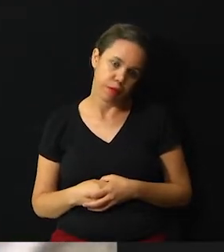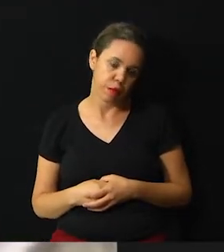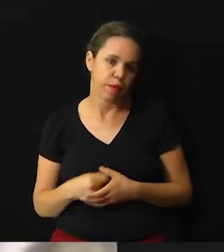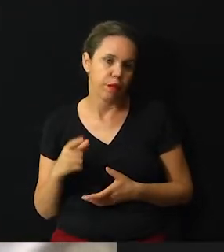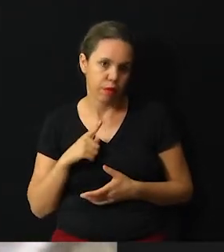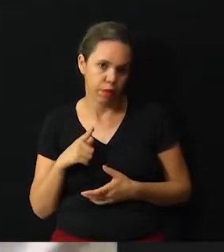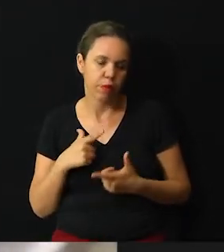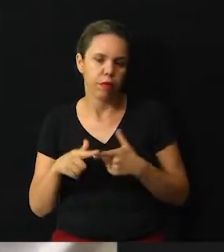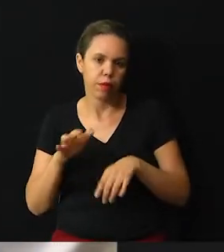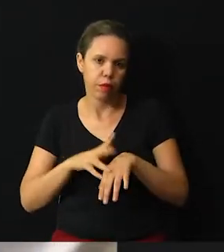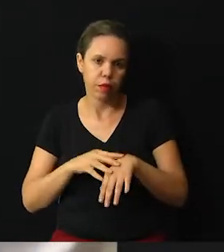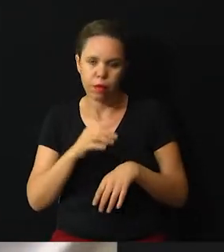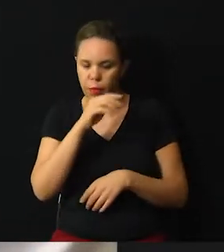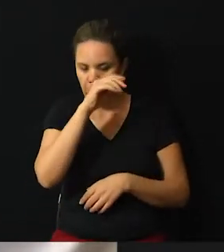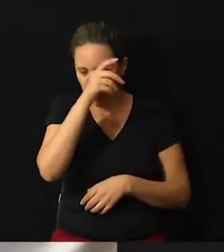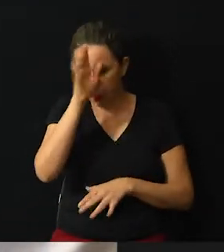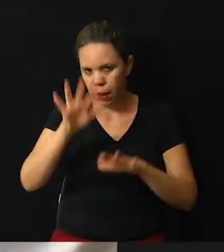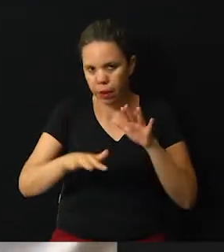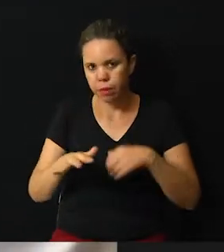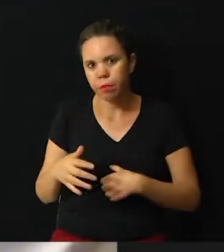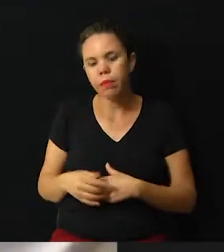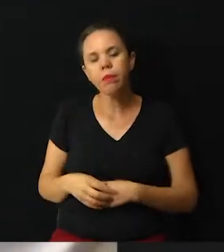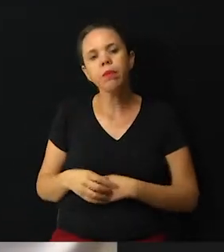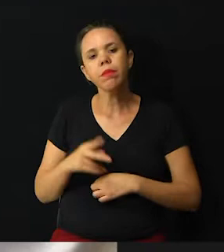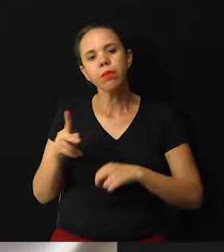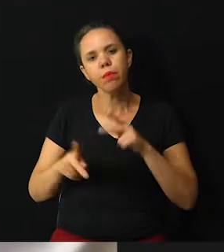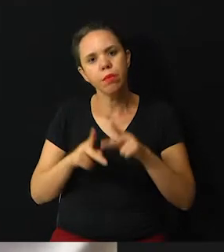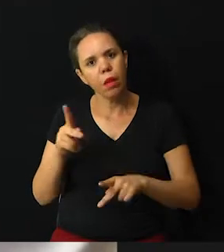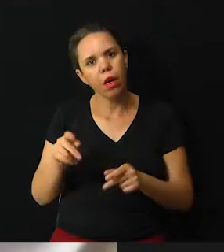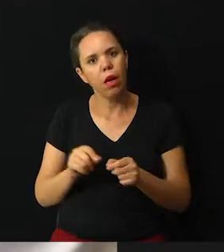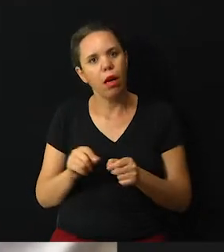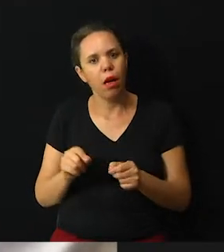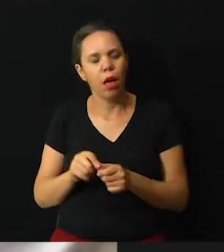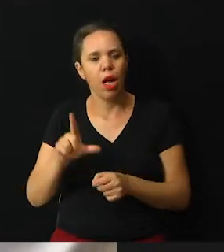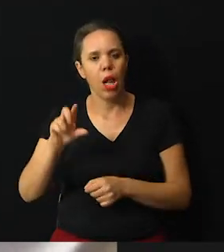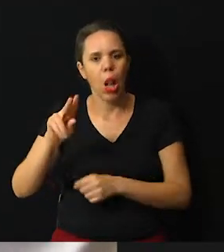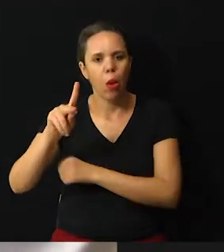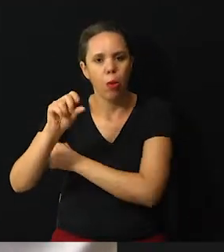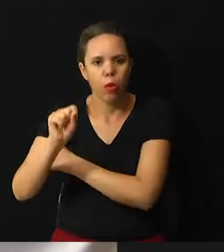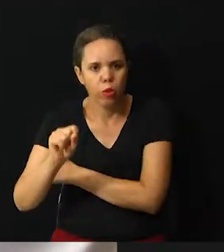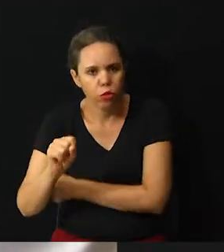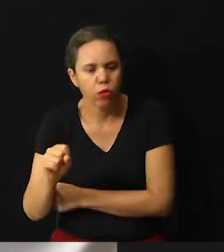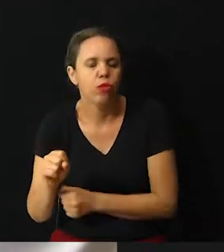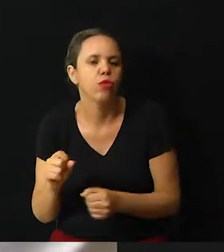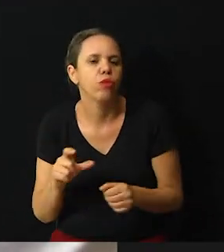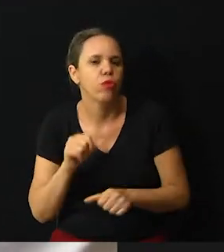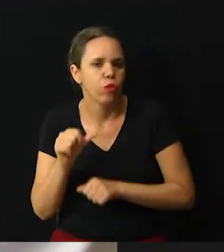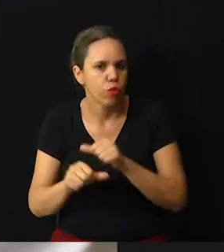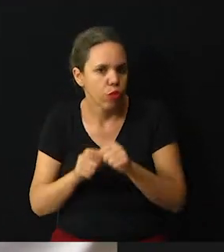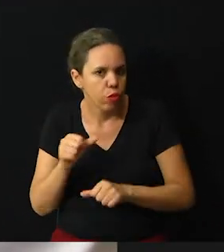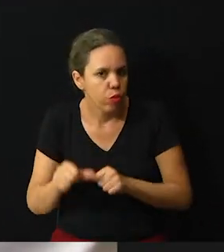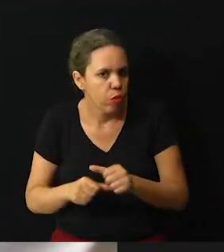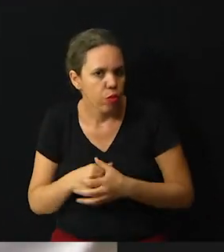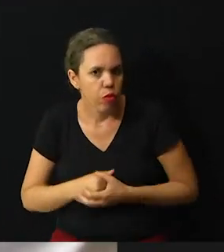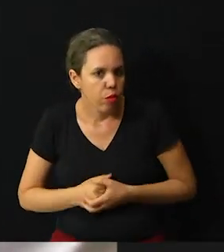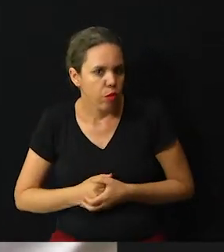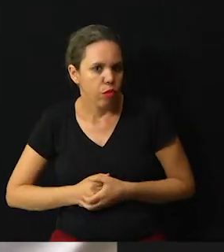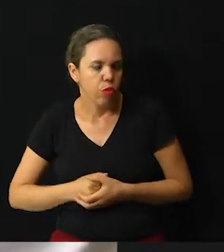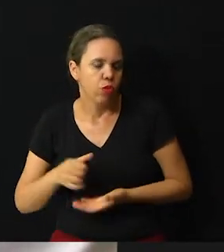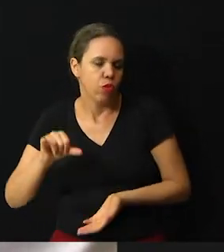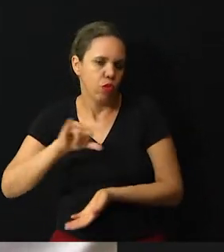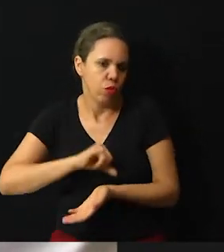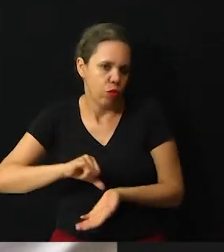Não existem as comorbidades, né? Então, eventualmente, nada impede que o paciente com lúpus acabe desenvolvendo uma alteração da parte